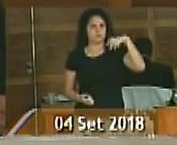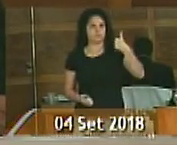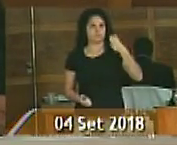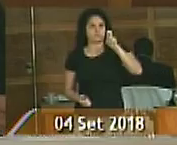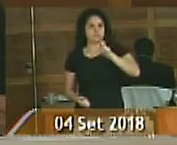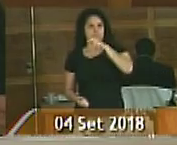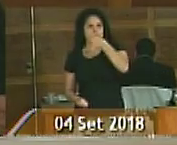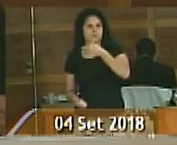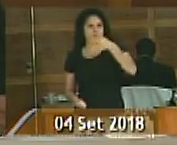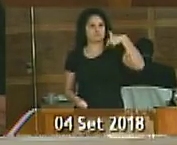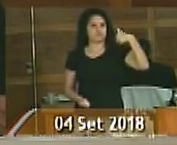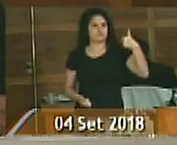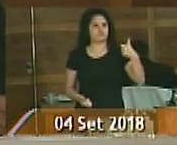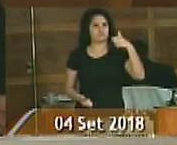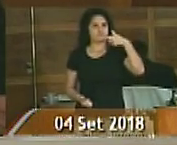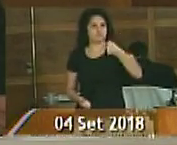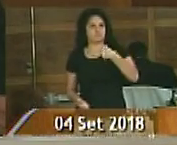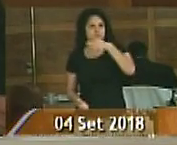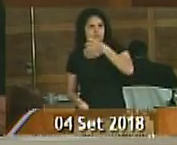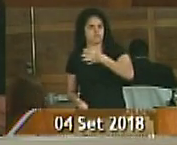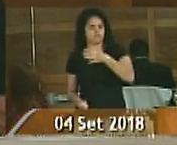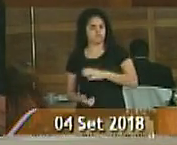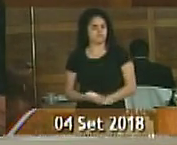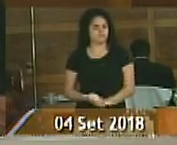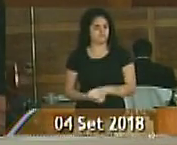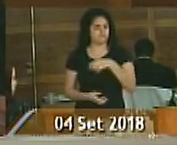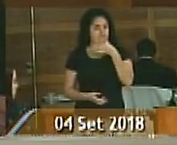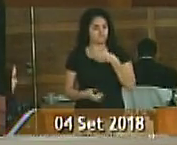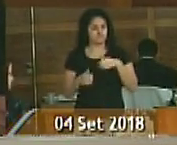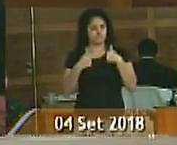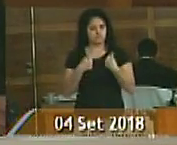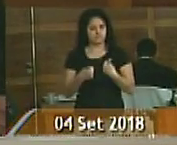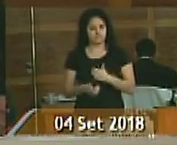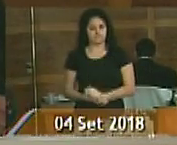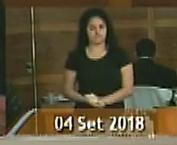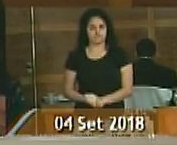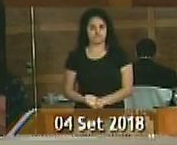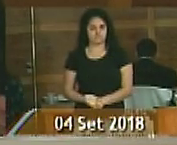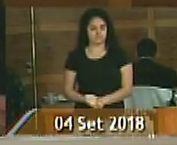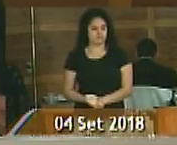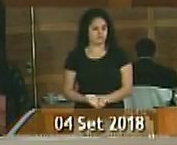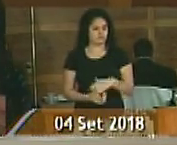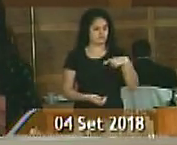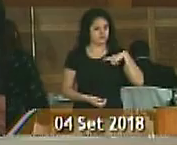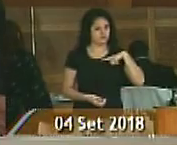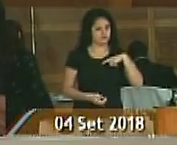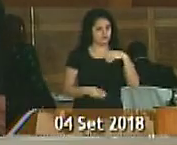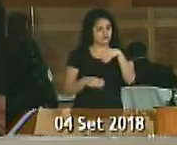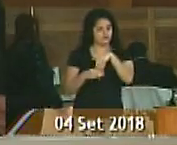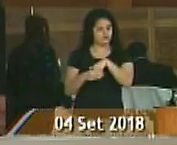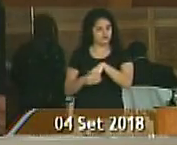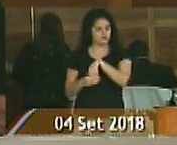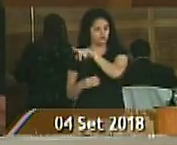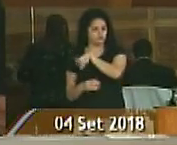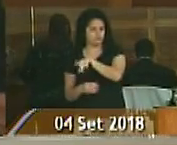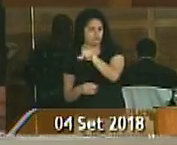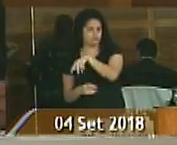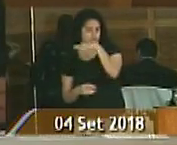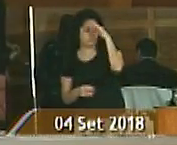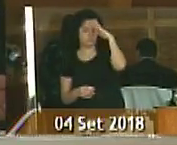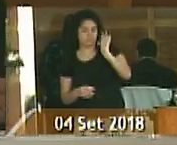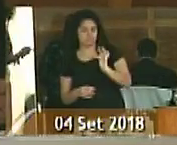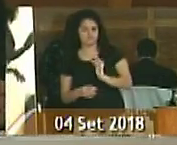157, 174, 2018, tendo sido aprovado por maioria de voto com abstenção do vereador